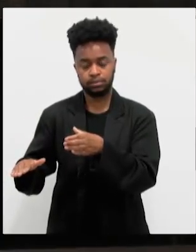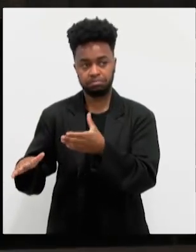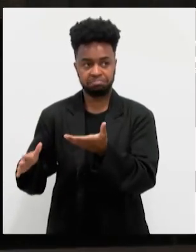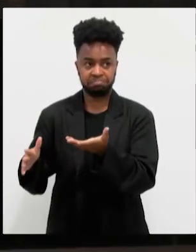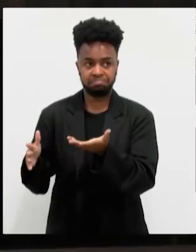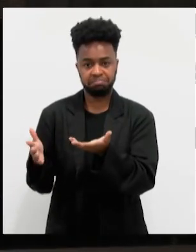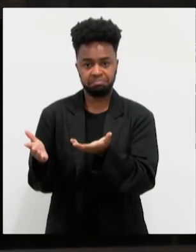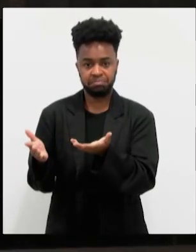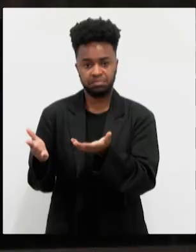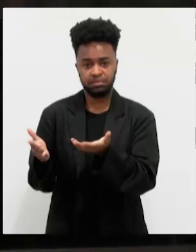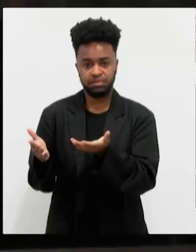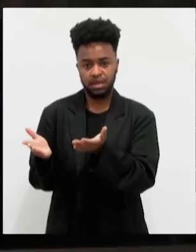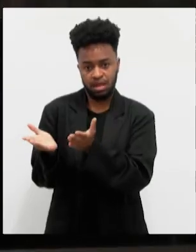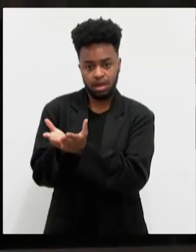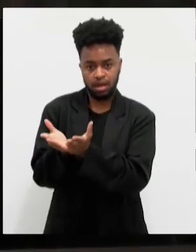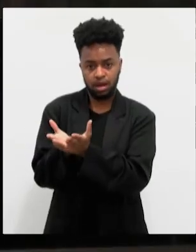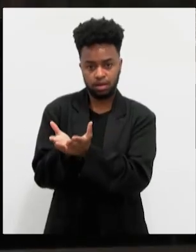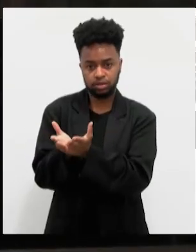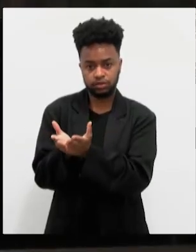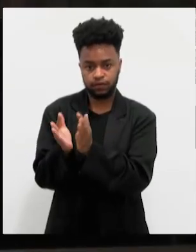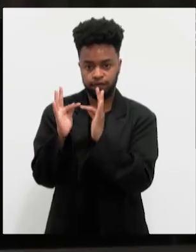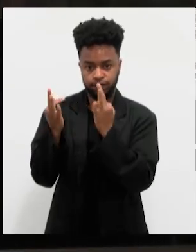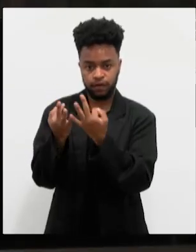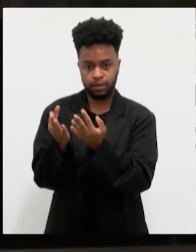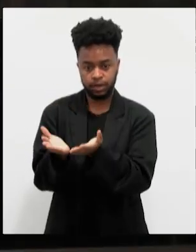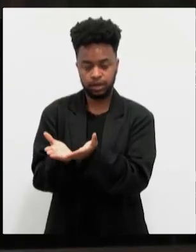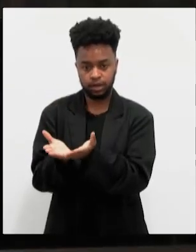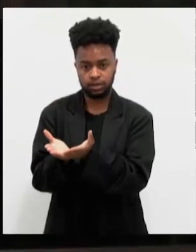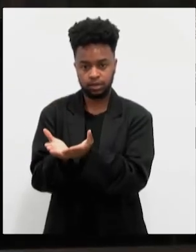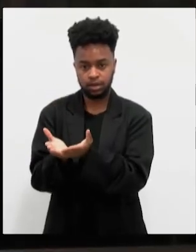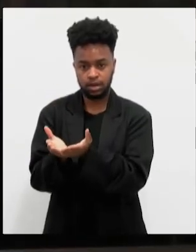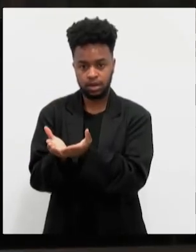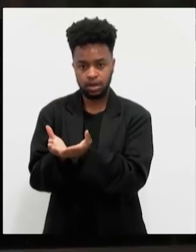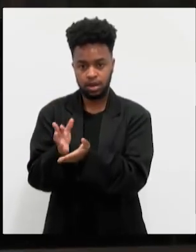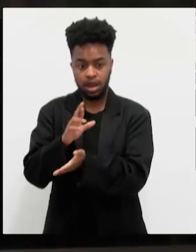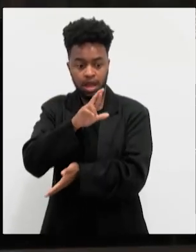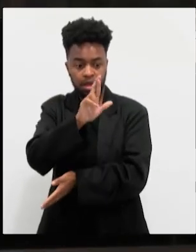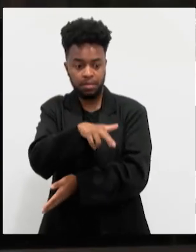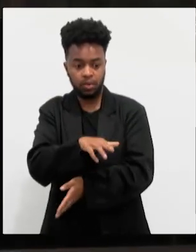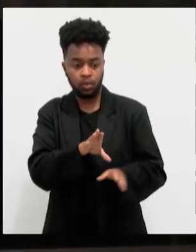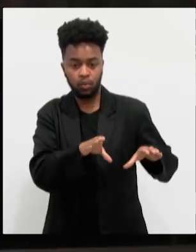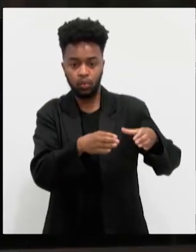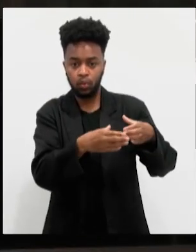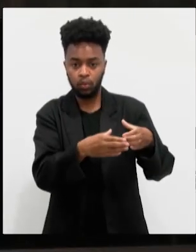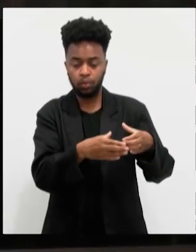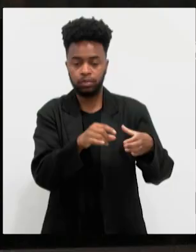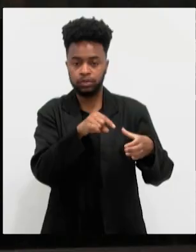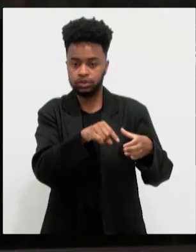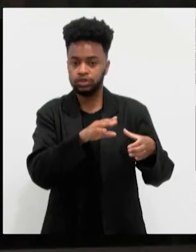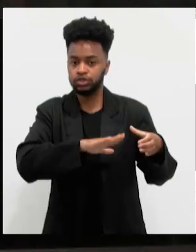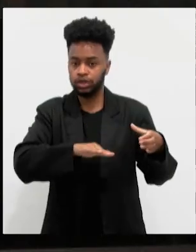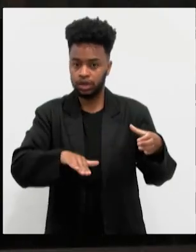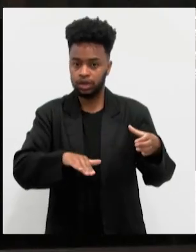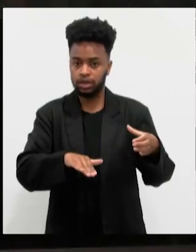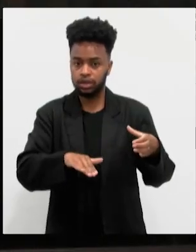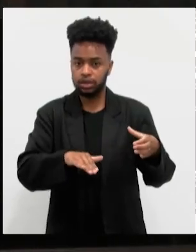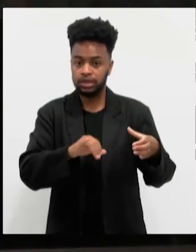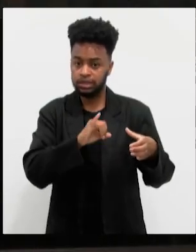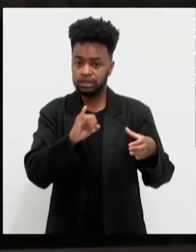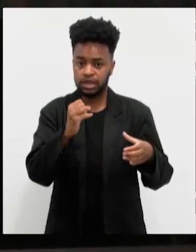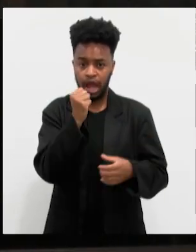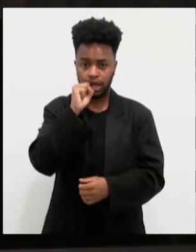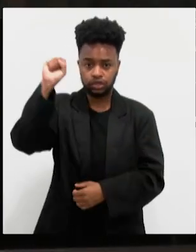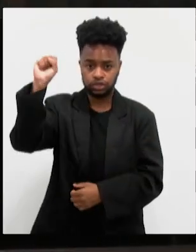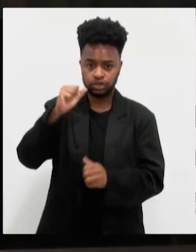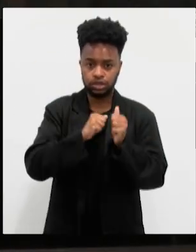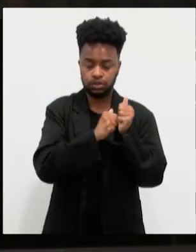digamos, de convicção evangélica, de famílias evangélicas, que rejeitam a outra banda de crianças que são do axé.